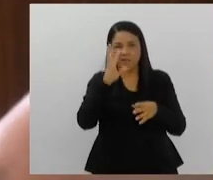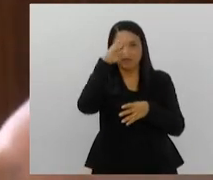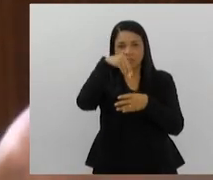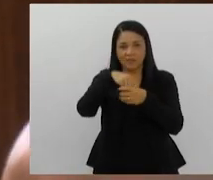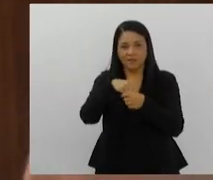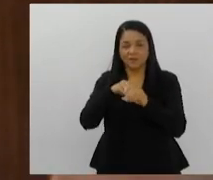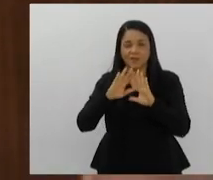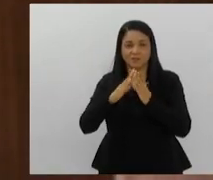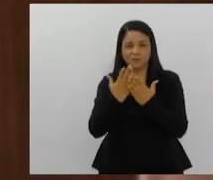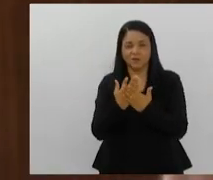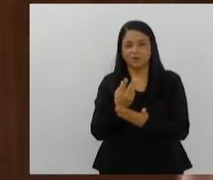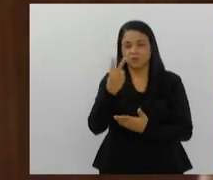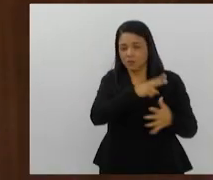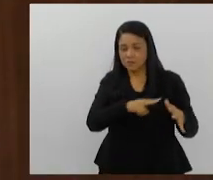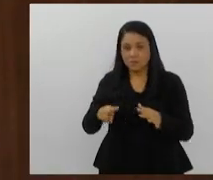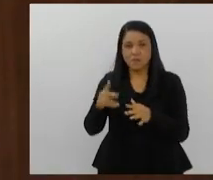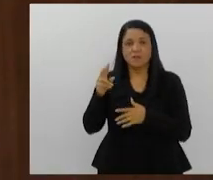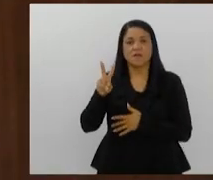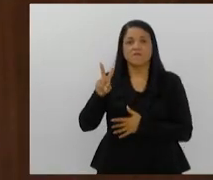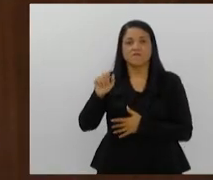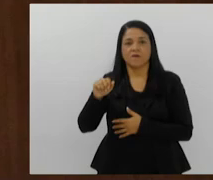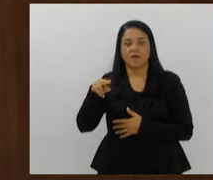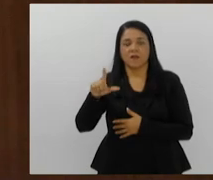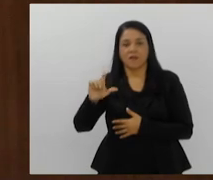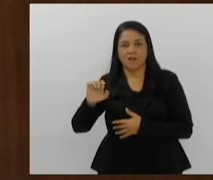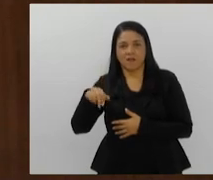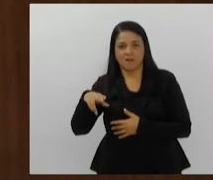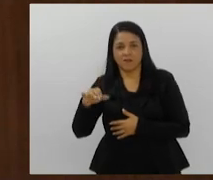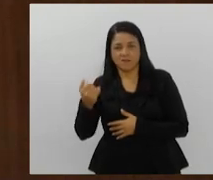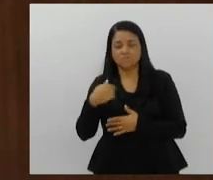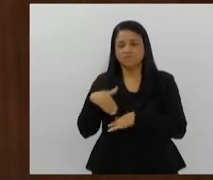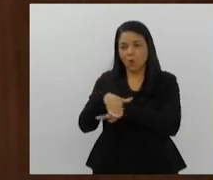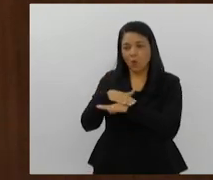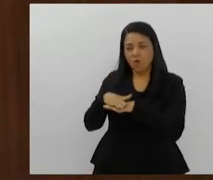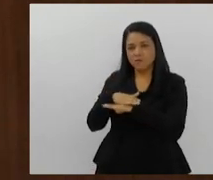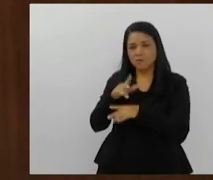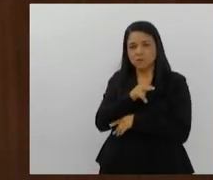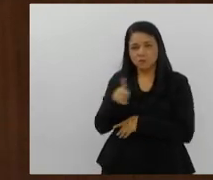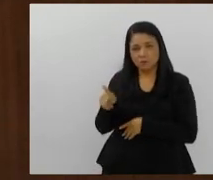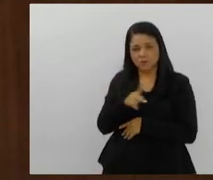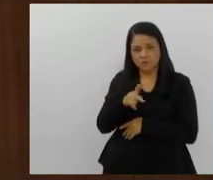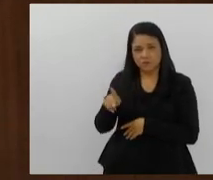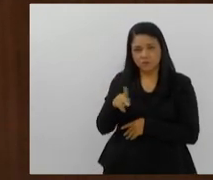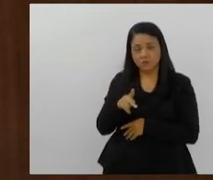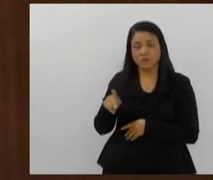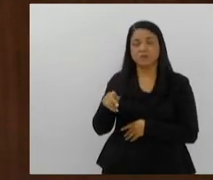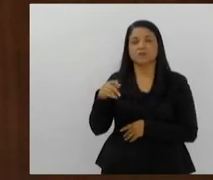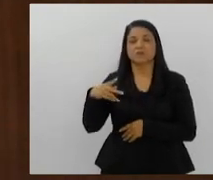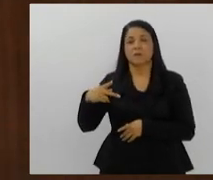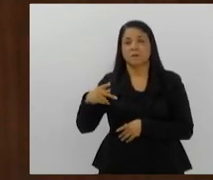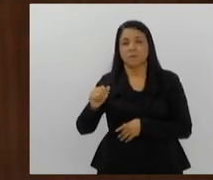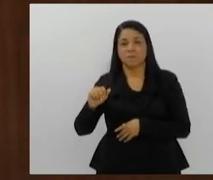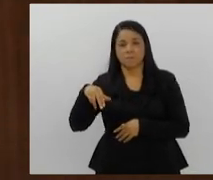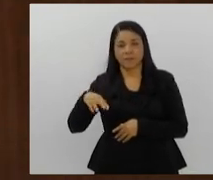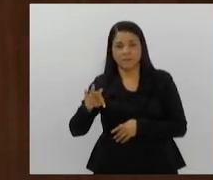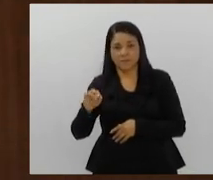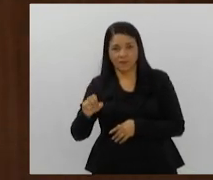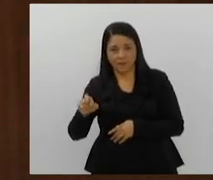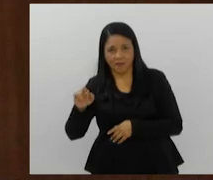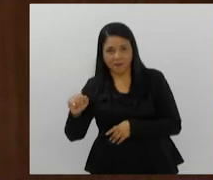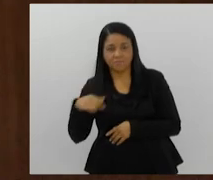Valença, conversei com diversos mestres da cultura popular, mestre Pantera, que acumula diversos saberes